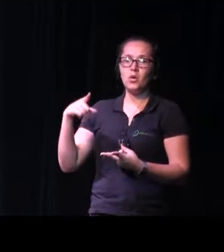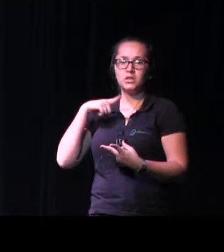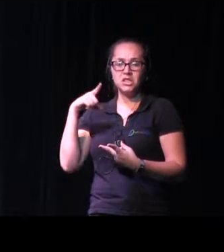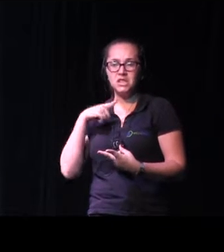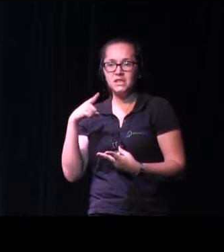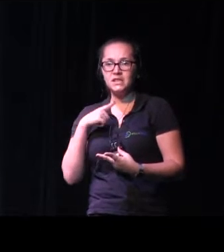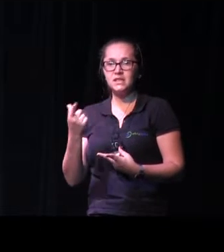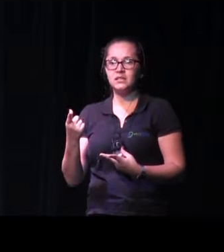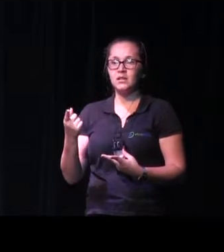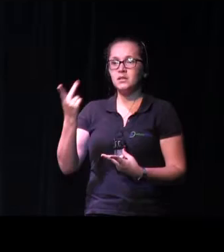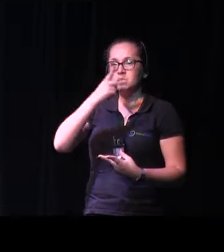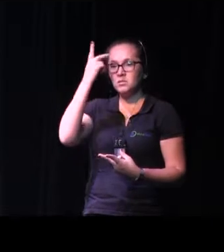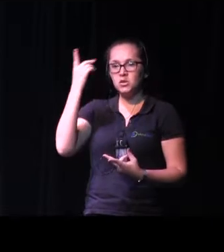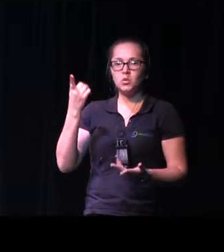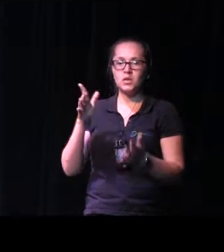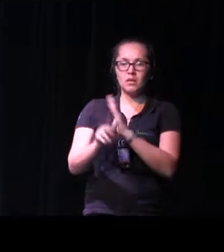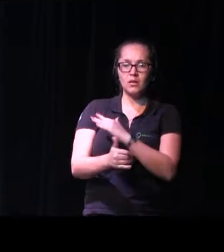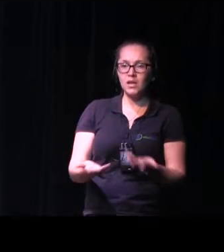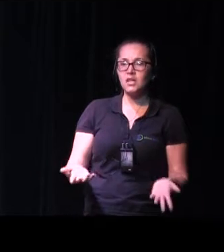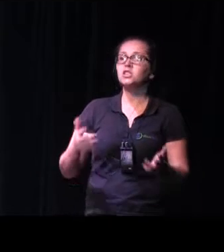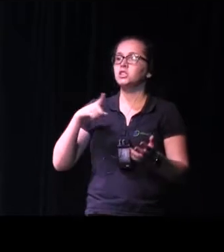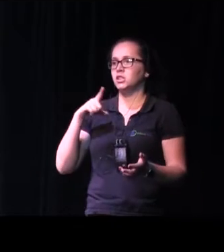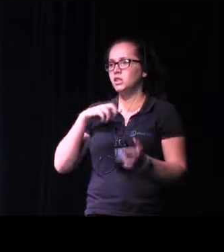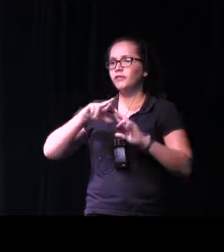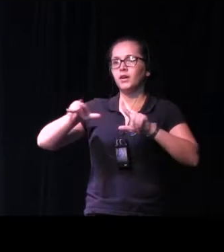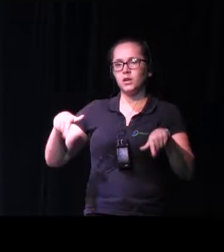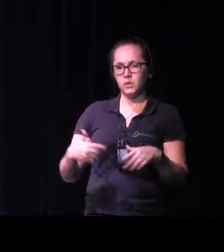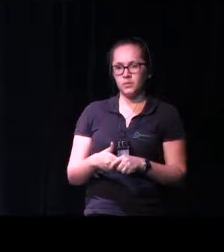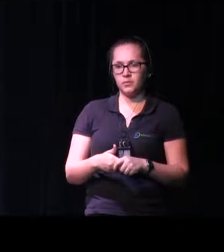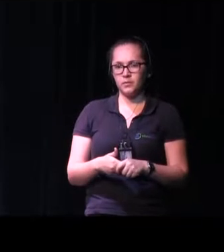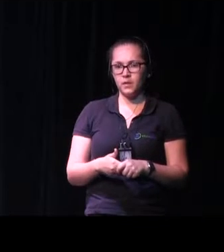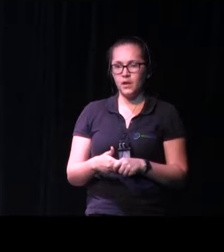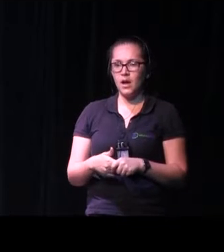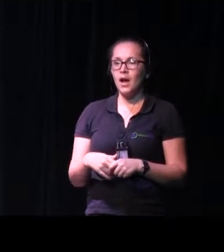Tinha prostituição, tinham os aditos.